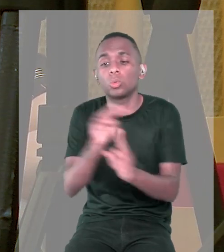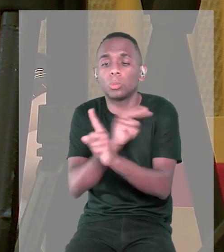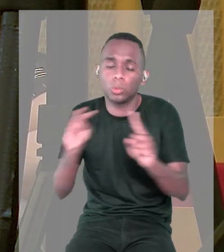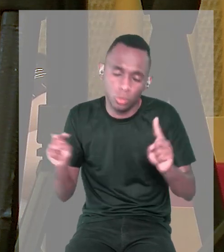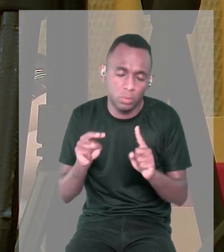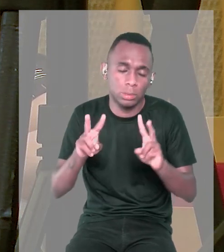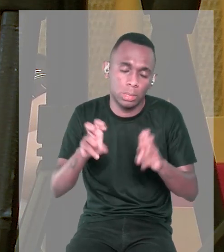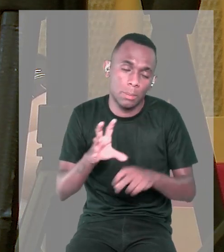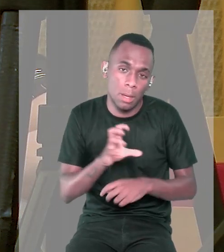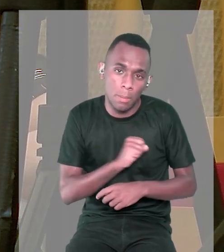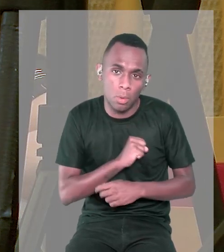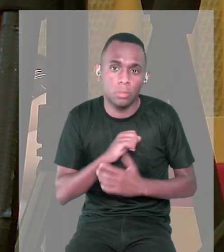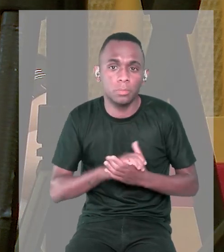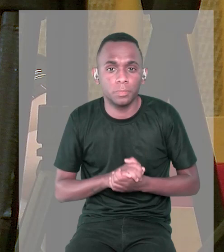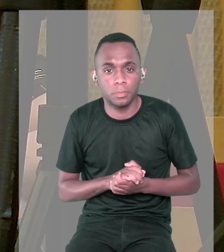Preciado. E